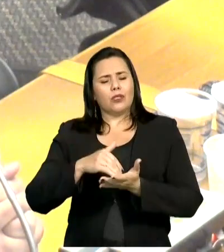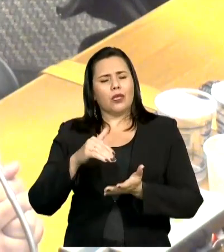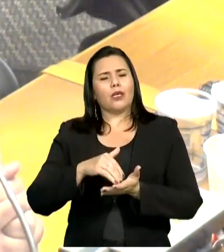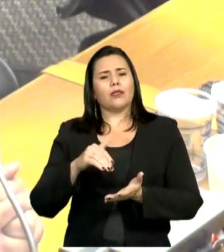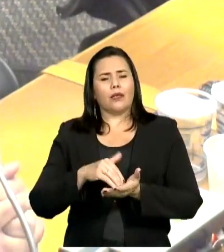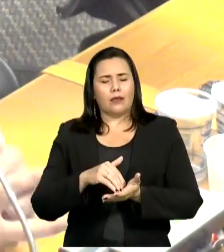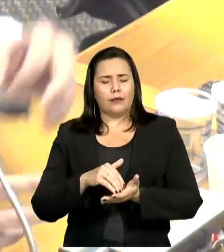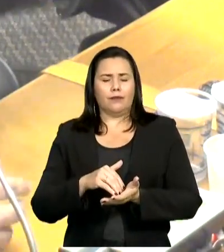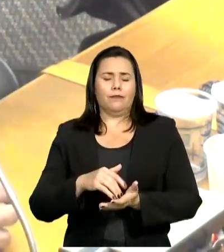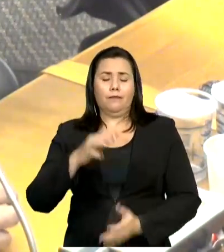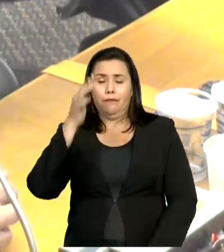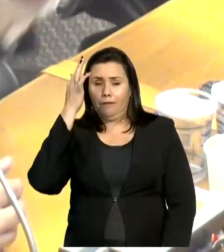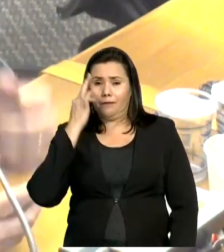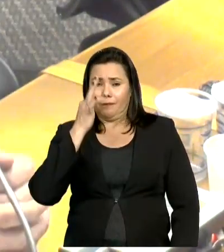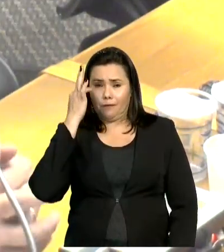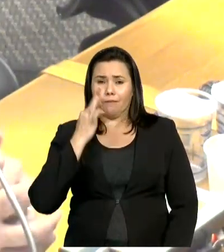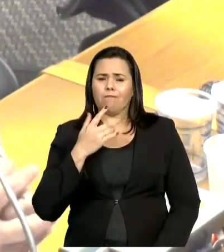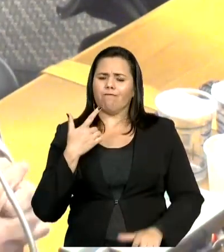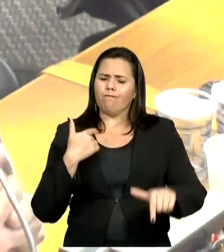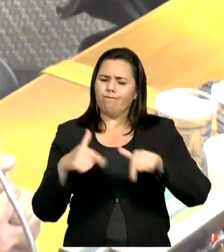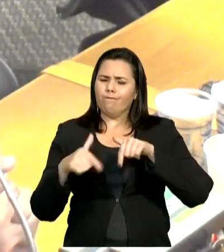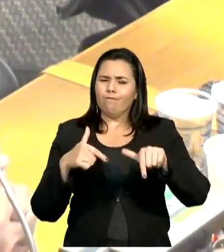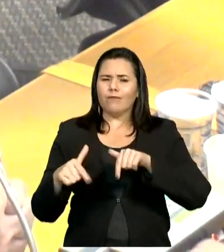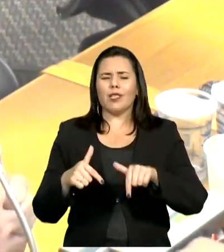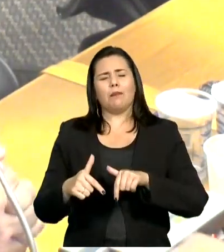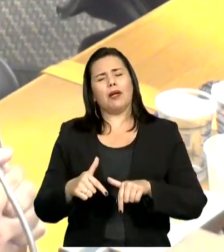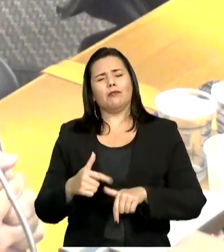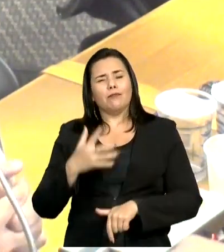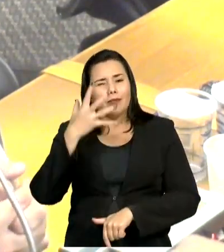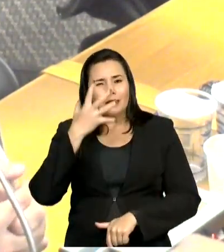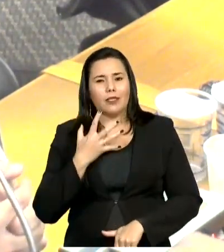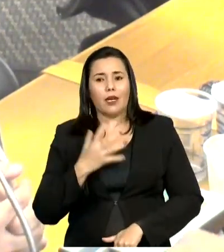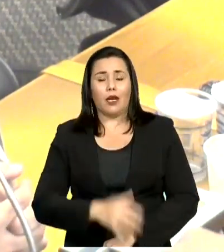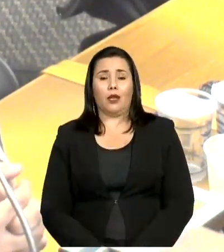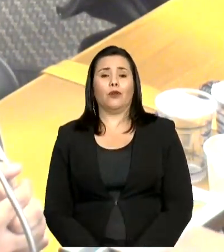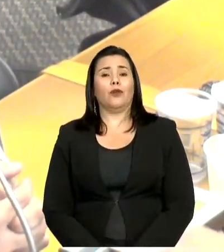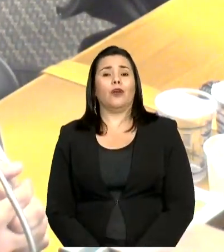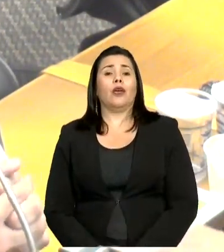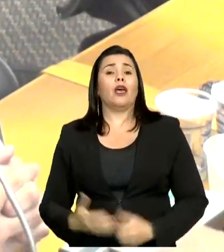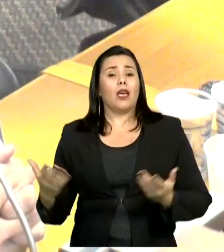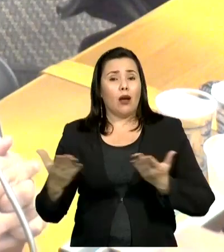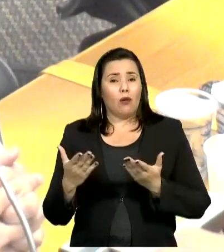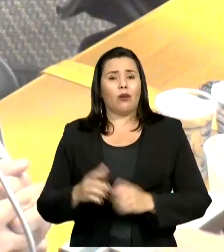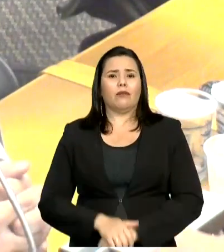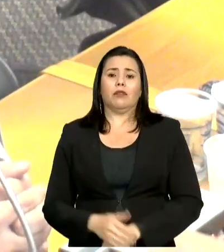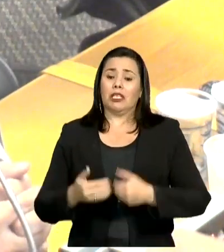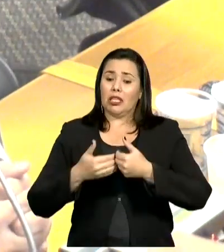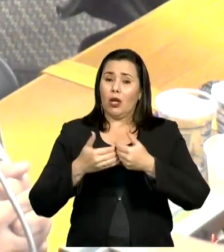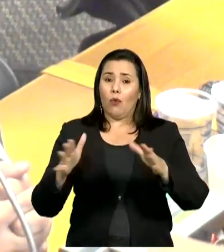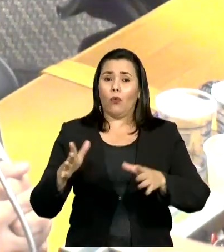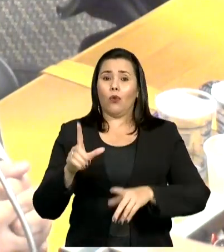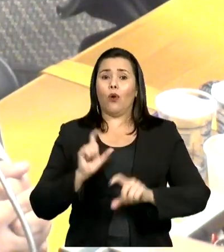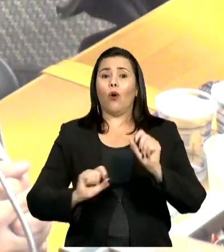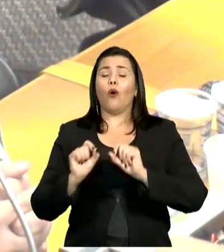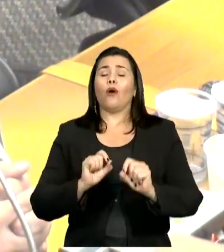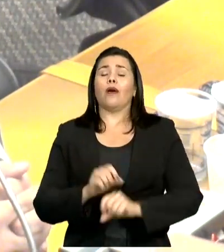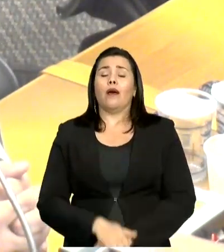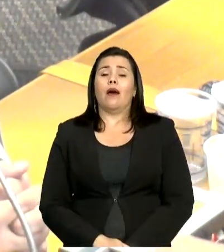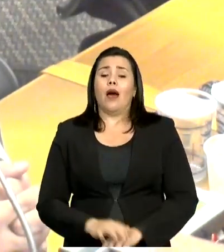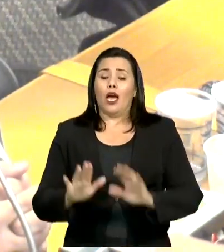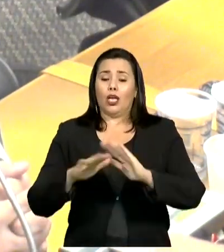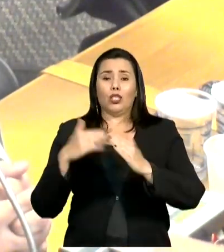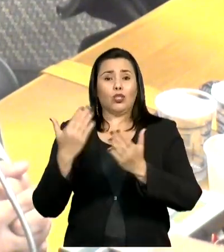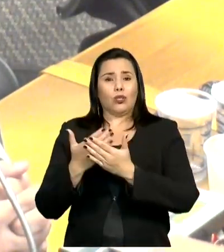eu rendo essas homenagens. Agora mesmo, essa semana, inauguramos a maior escola indígena do nosso estado. Isso